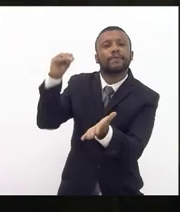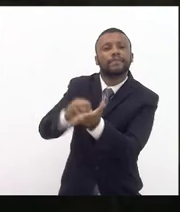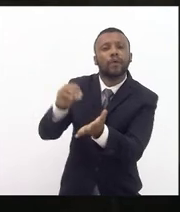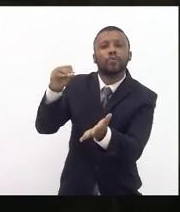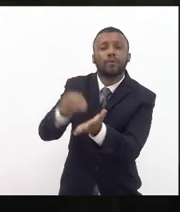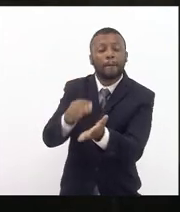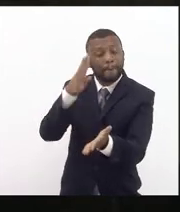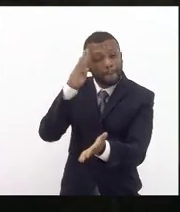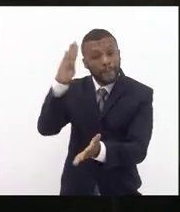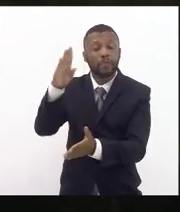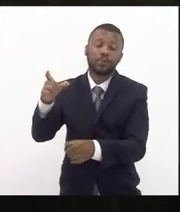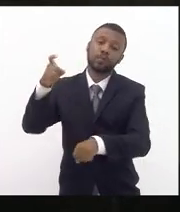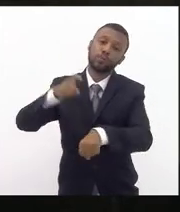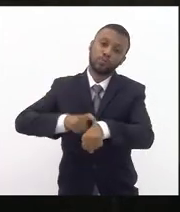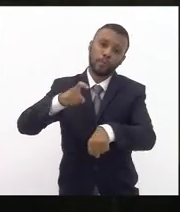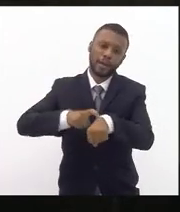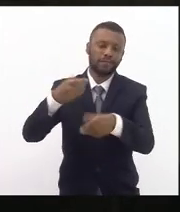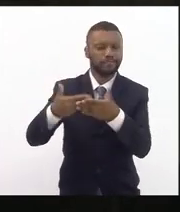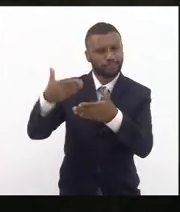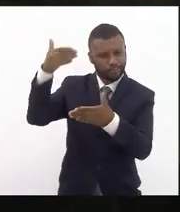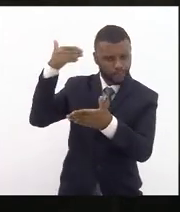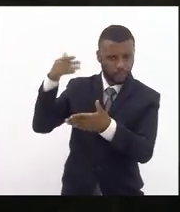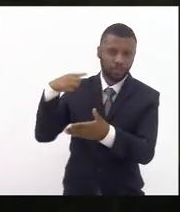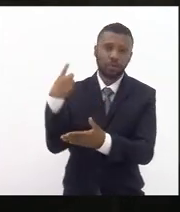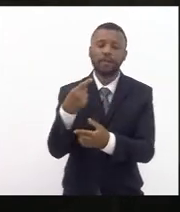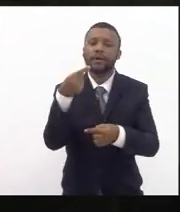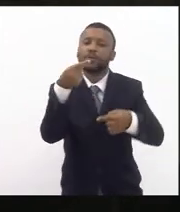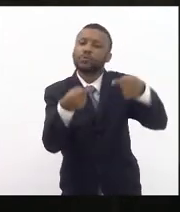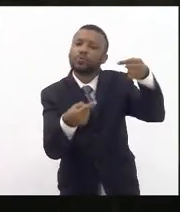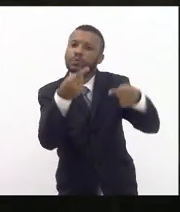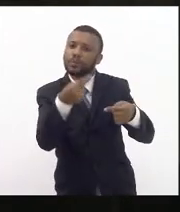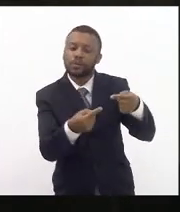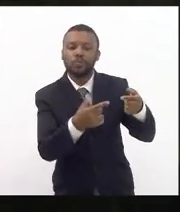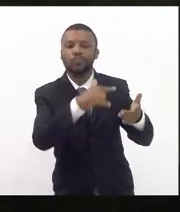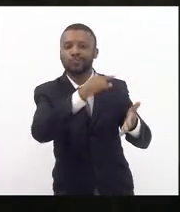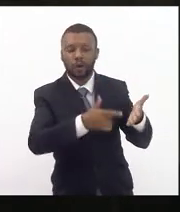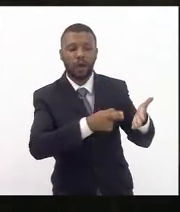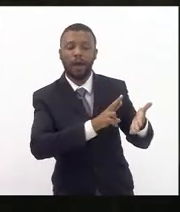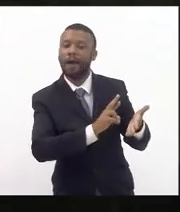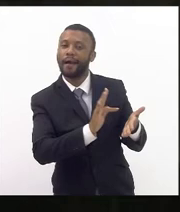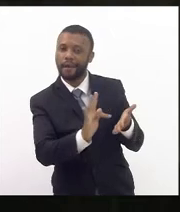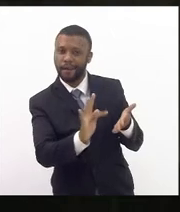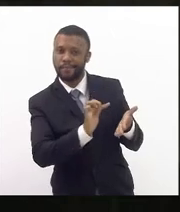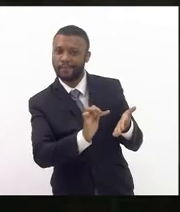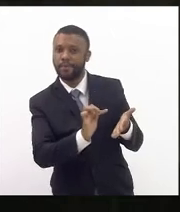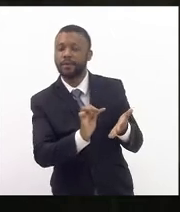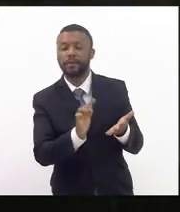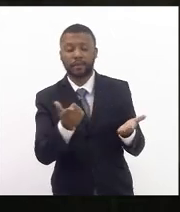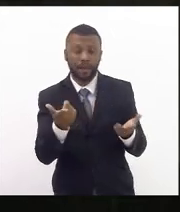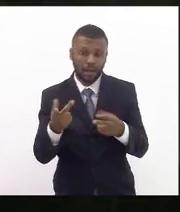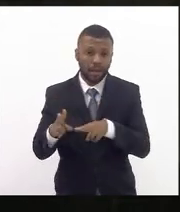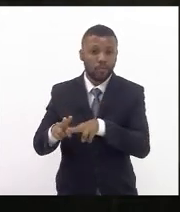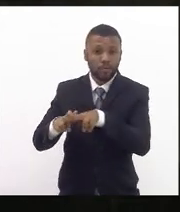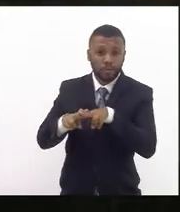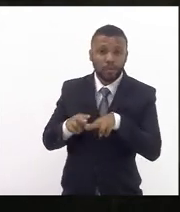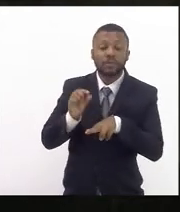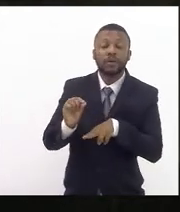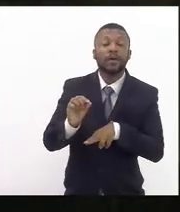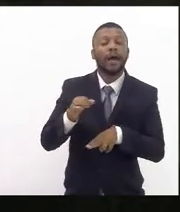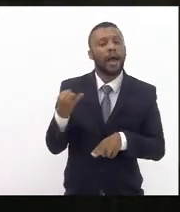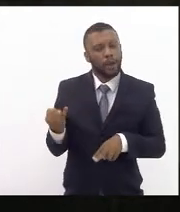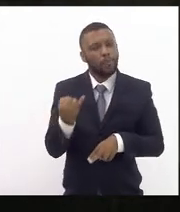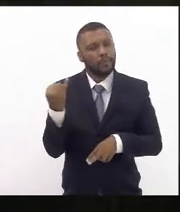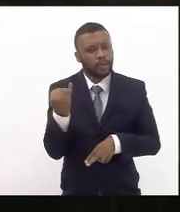no momento em que estávamos discutindo o regime de recuperação fiscal. Afinal de contas, é importante